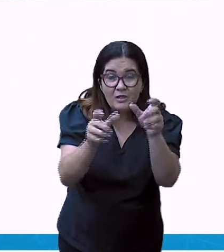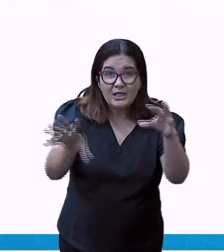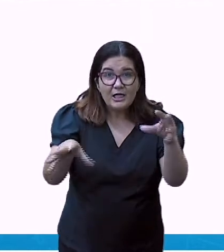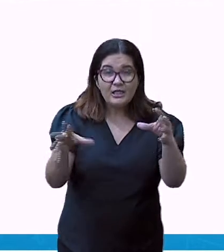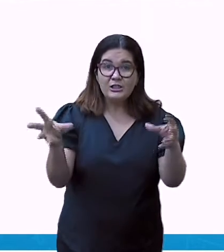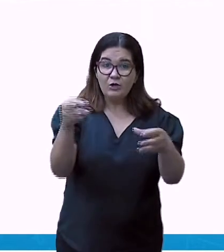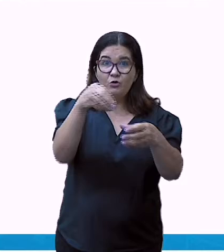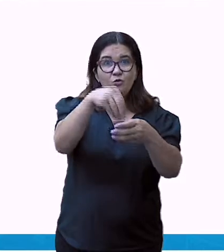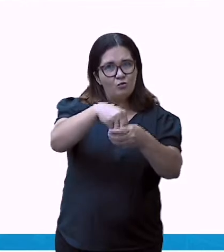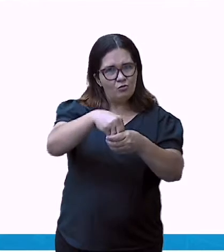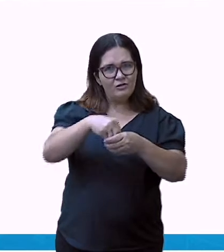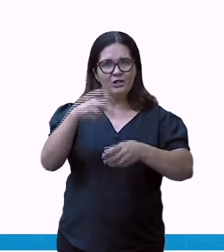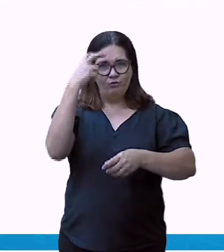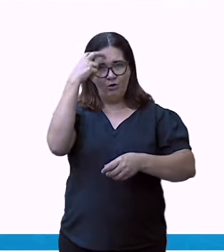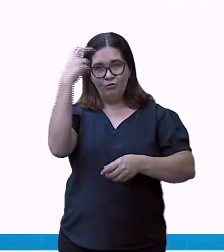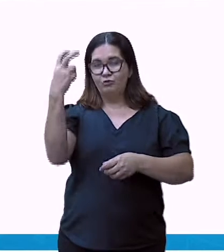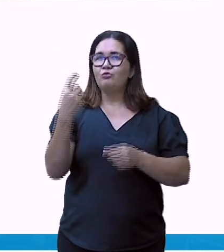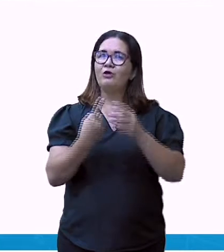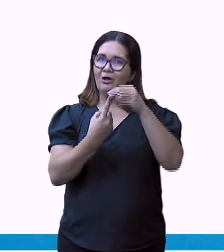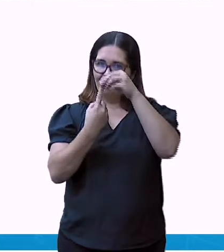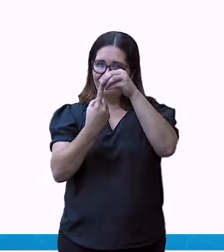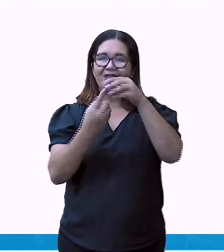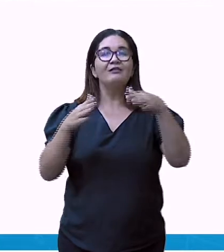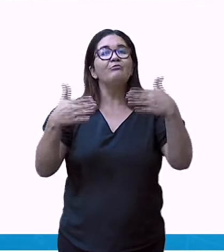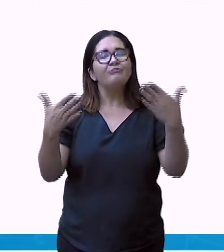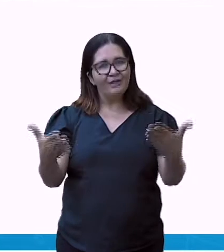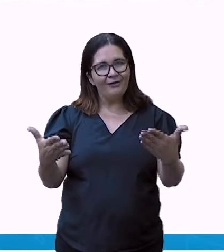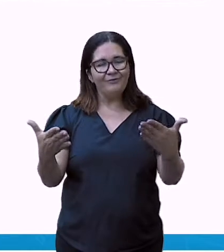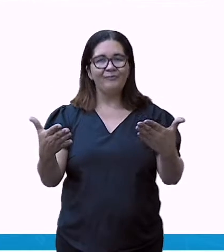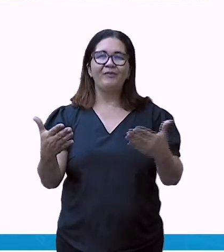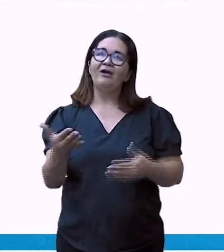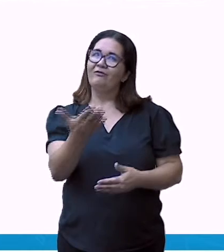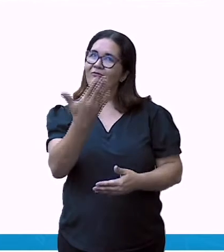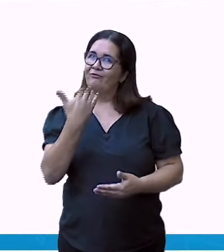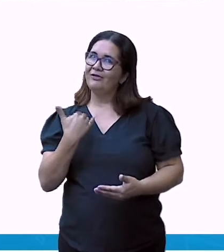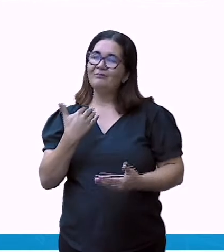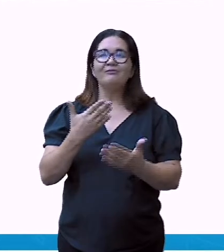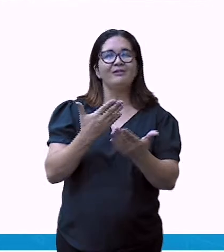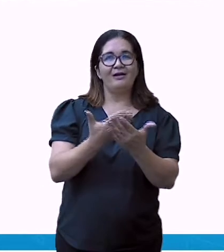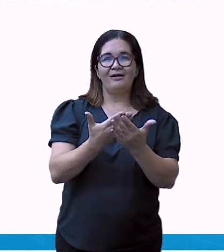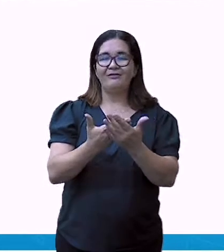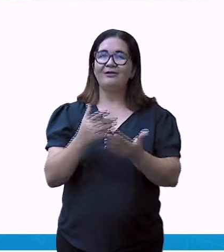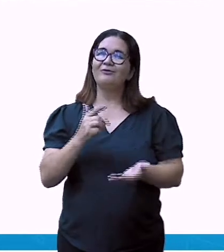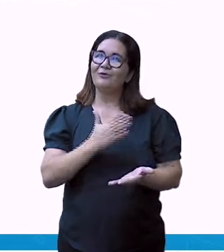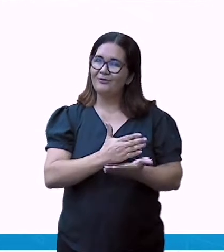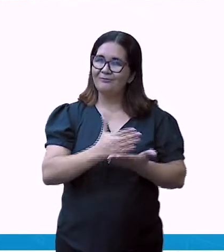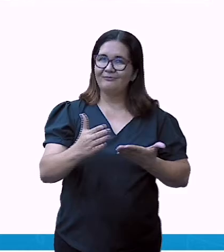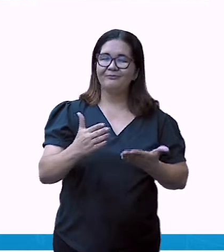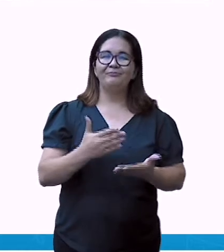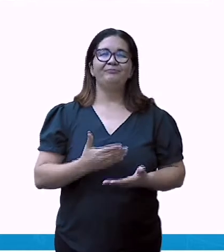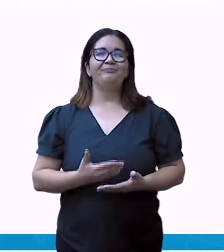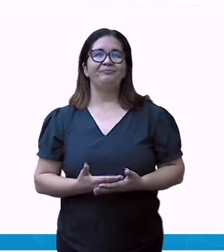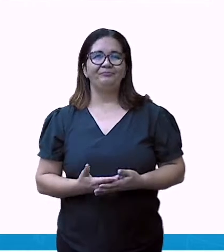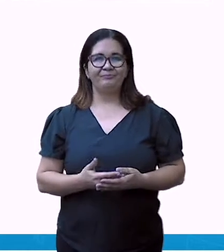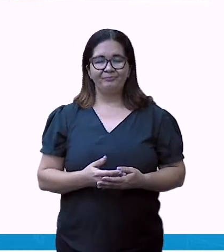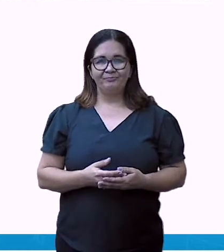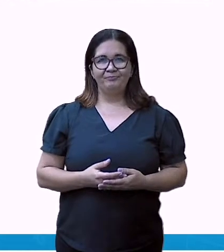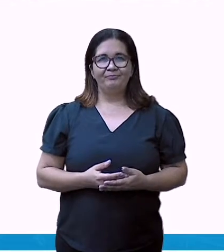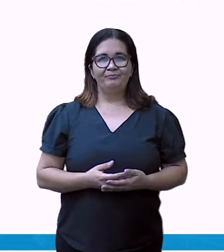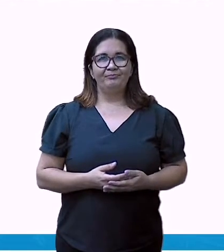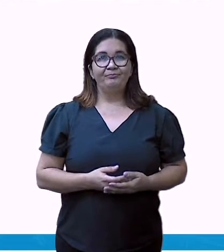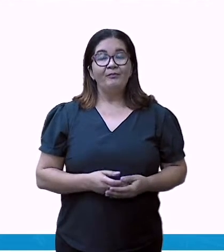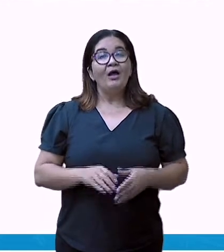para responder essas e outras perguntas, vamos dar início à nossa aula de hoje? Vamos lá? Vamos